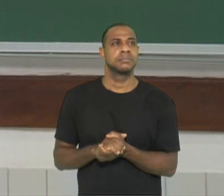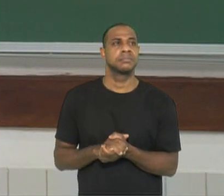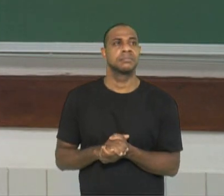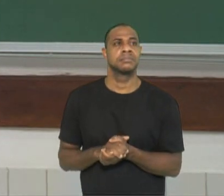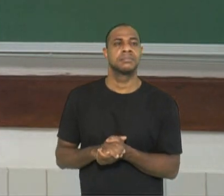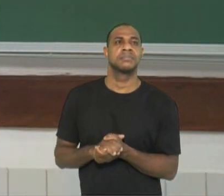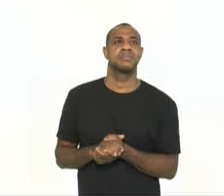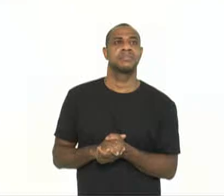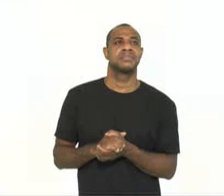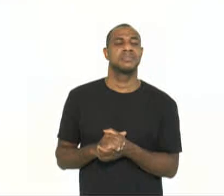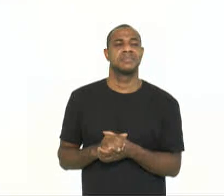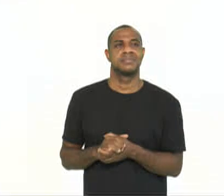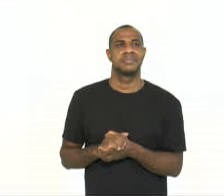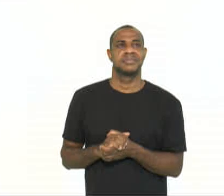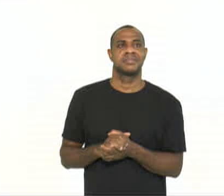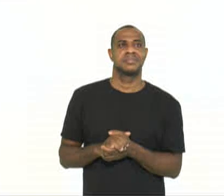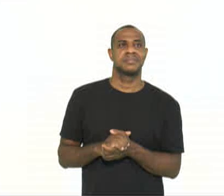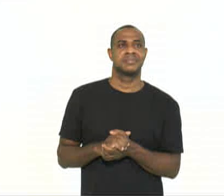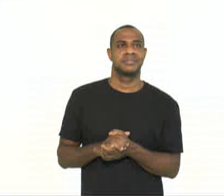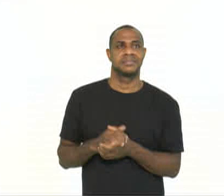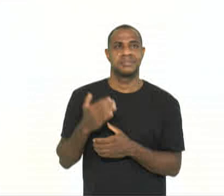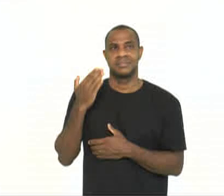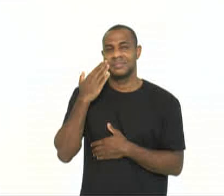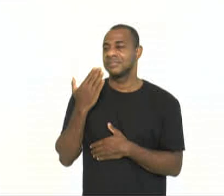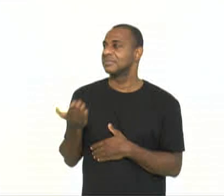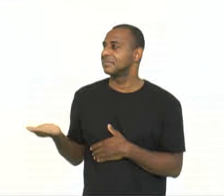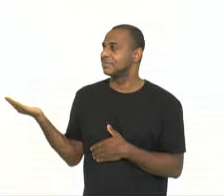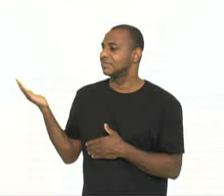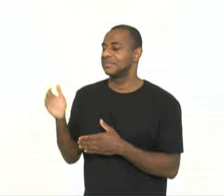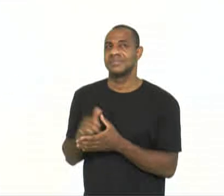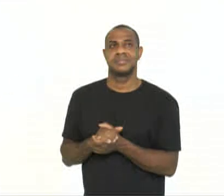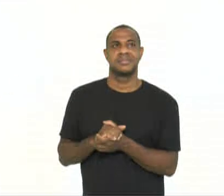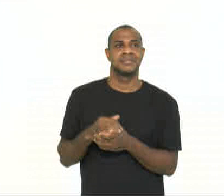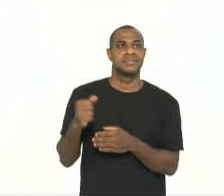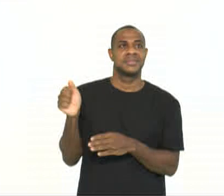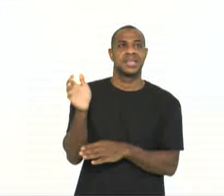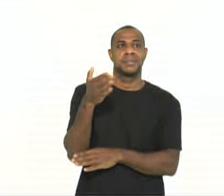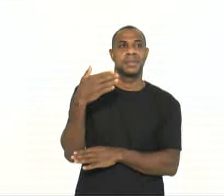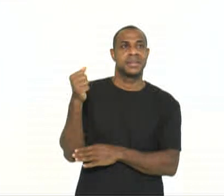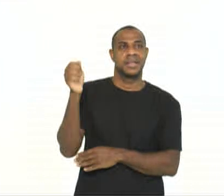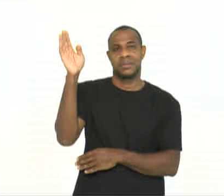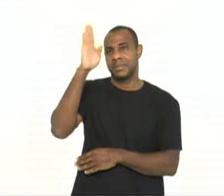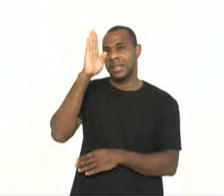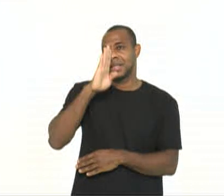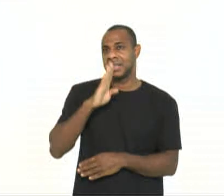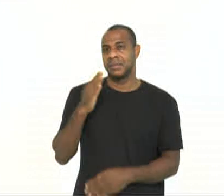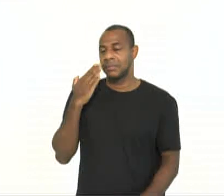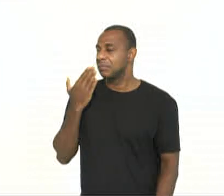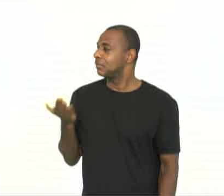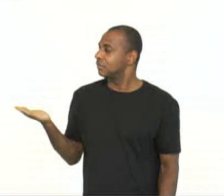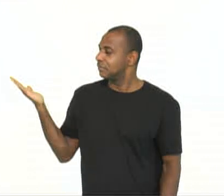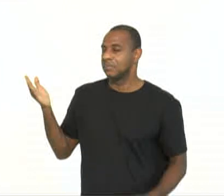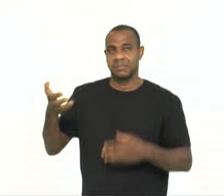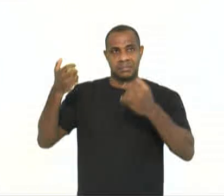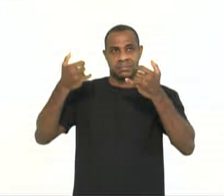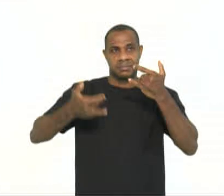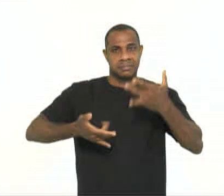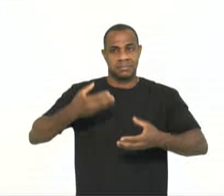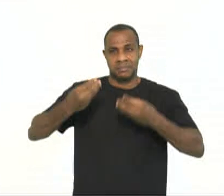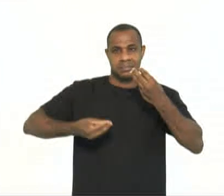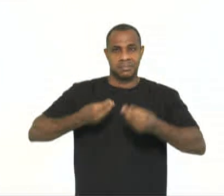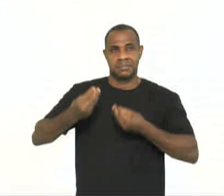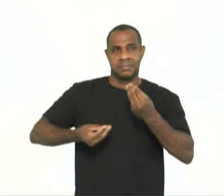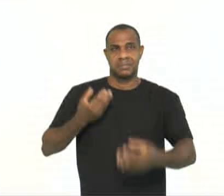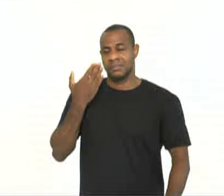Bandeira do Brasil, Hélio Oiticica. Hélio Oiticica apresenta num show a bandeira do Brasil com os dizeres seja herói, seja marginal, no sentido contra a alienação